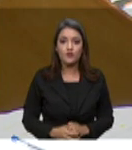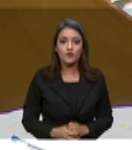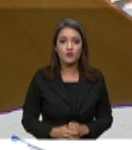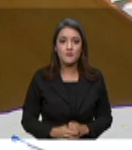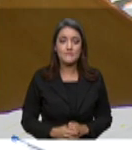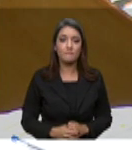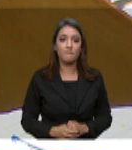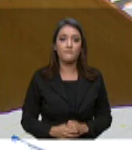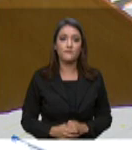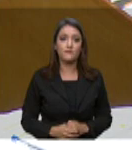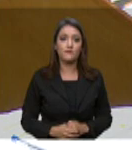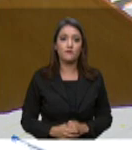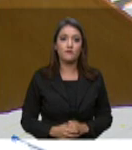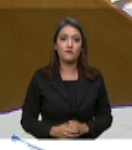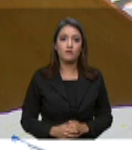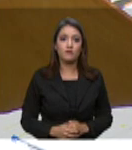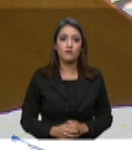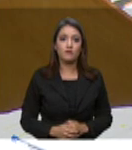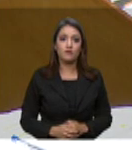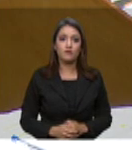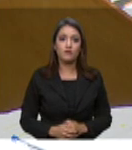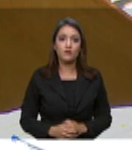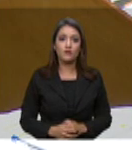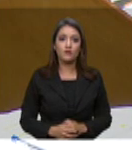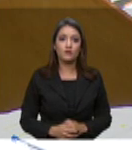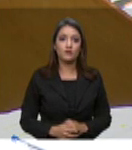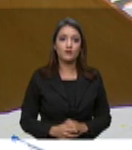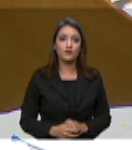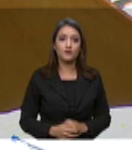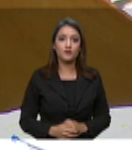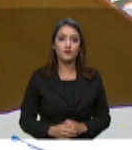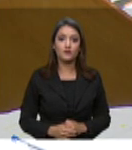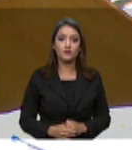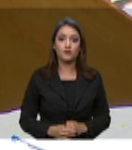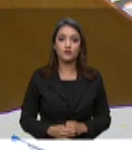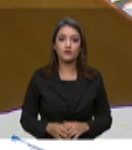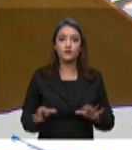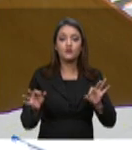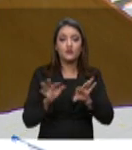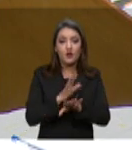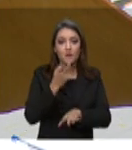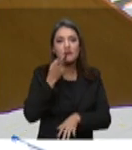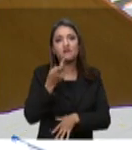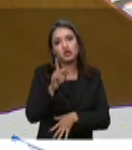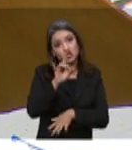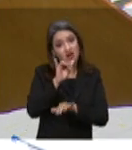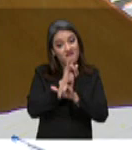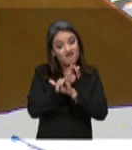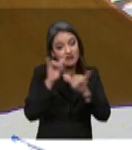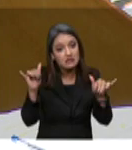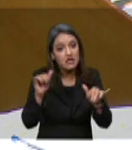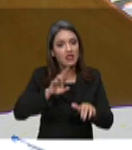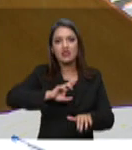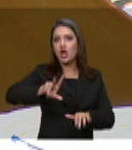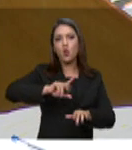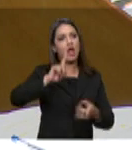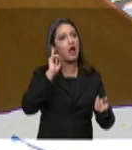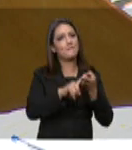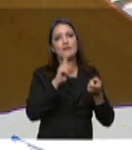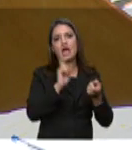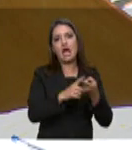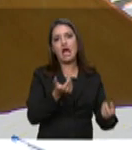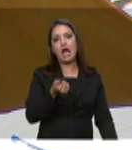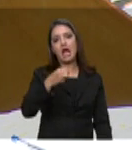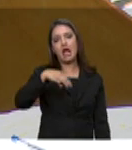arremata com um assertiva de que tá mandando recado não não ameacei